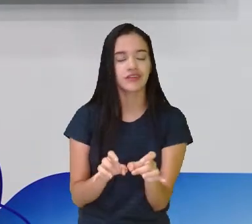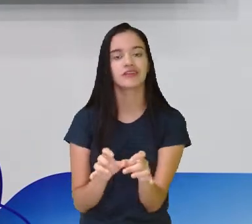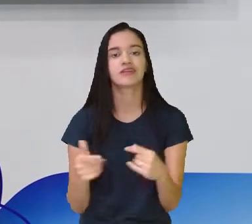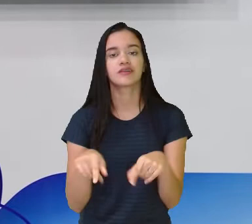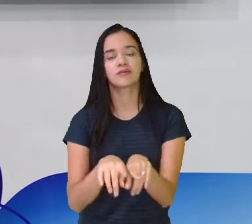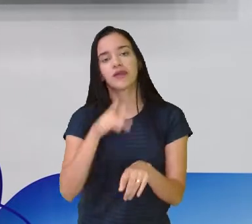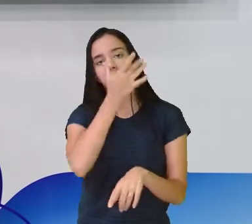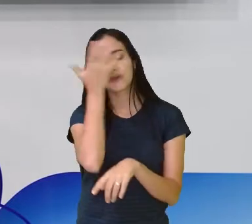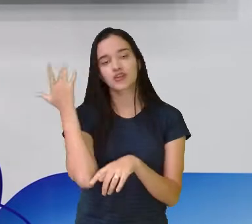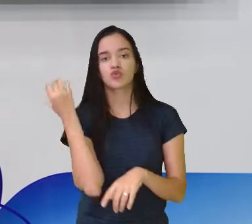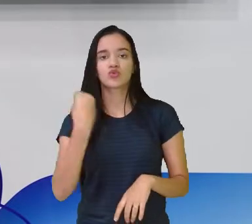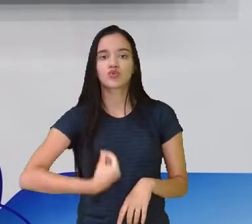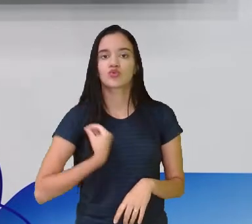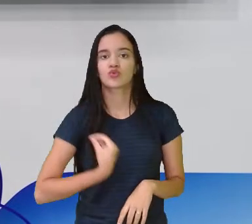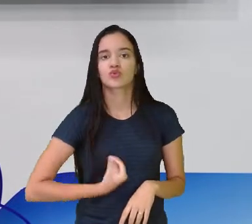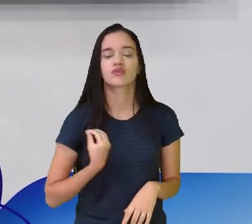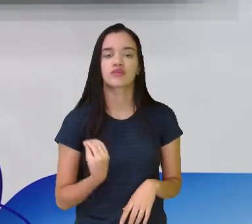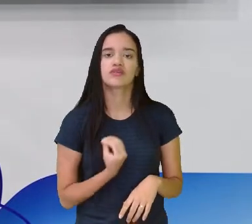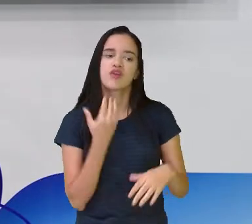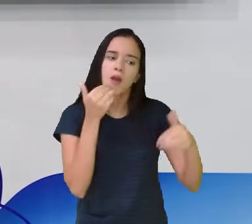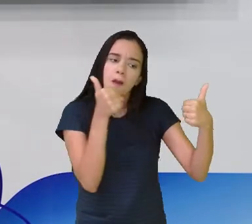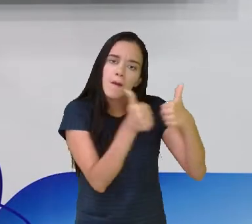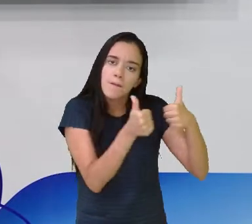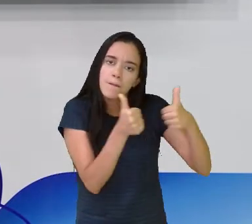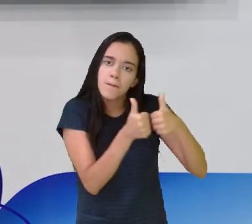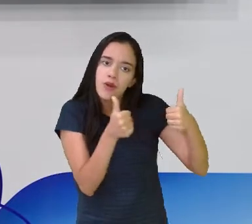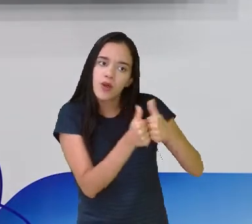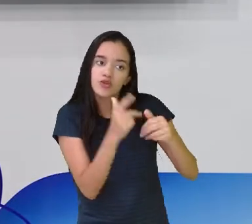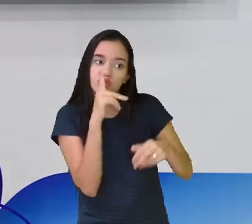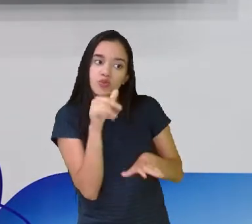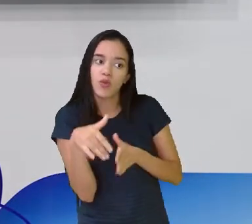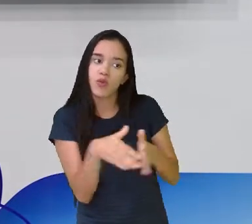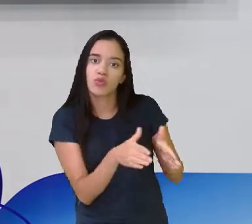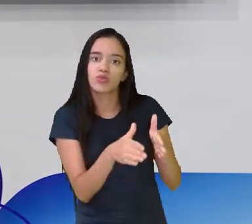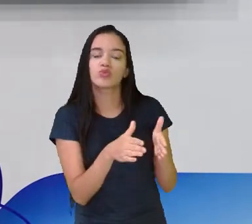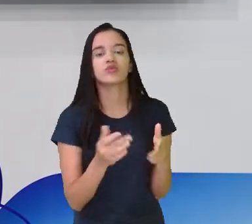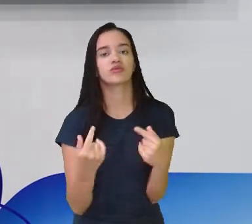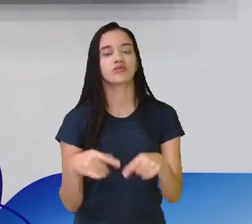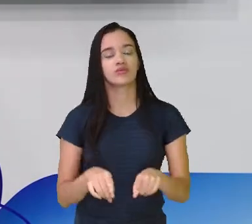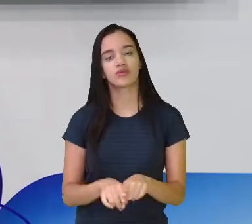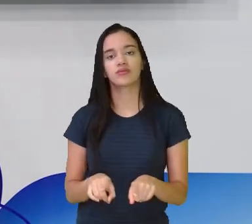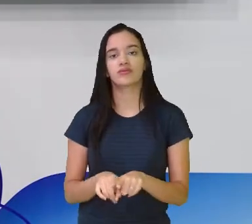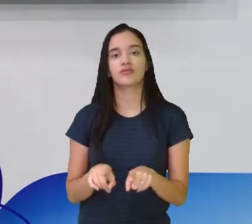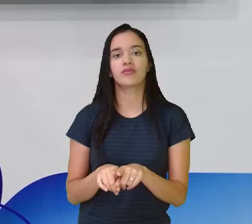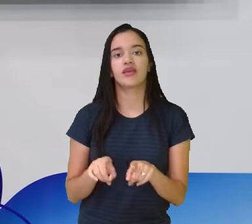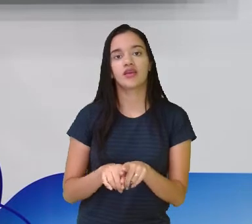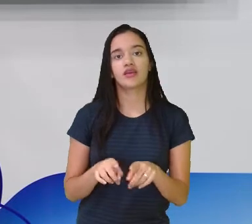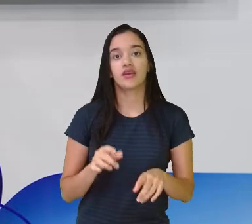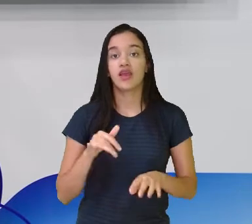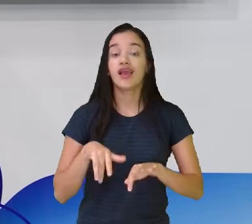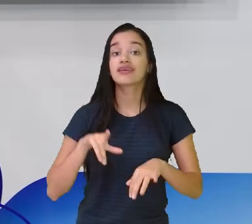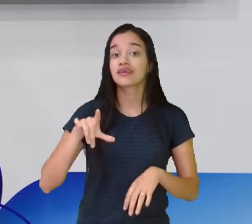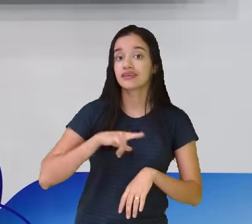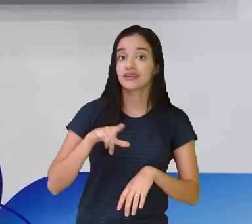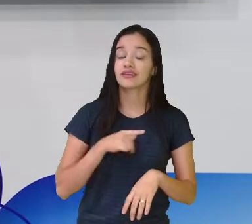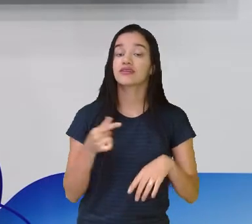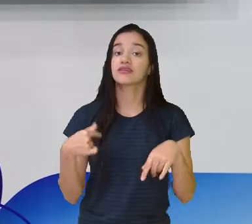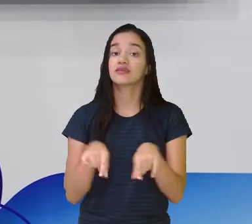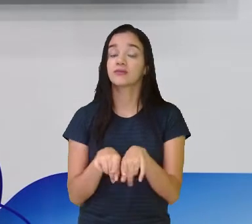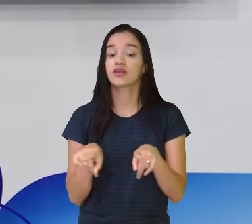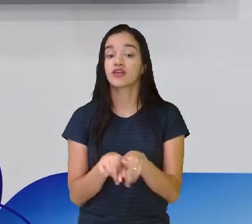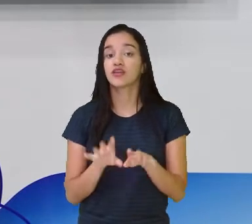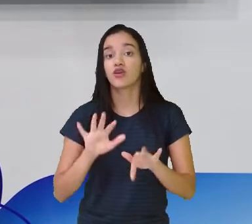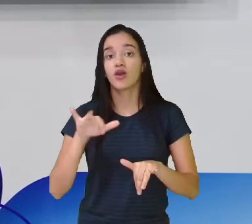pessoas que vivem nessas áreas ribeirinhas, né, próximos ali dos rios, próximos do encontro do rio com o mar, e que tem ali também um processo